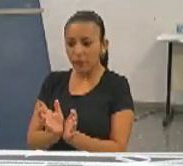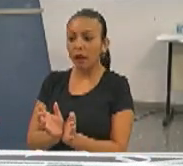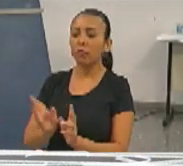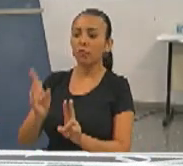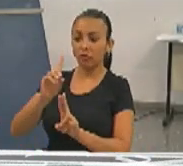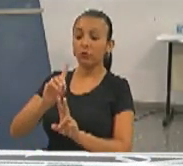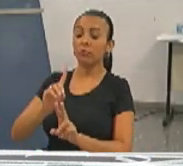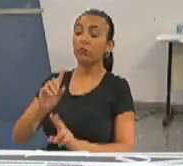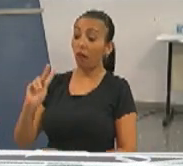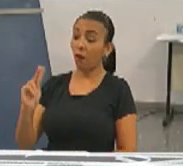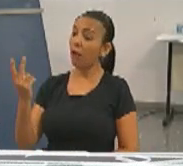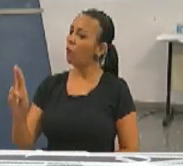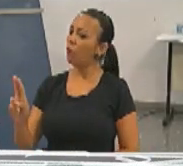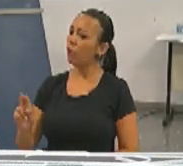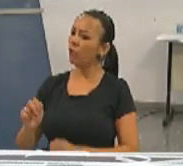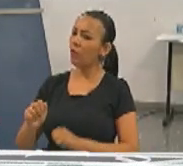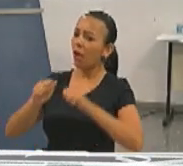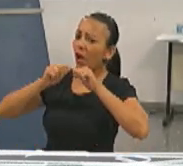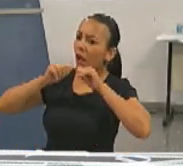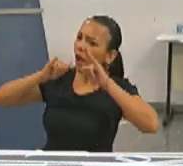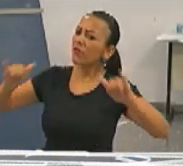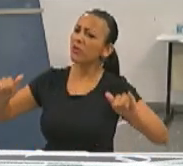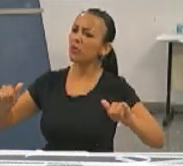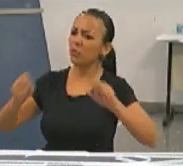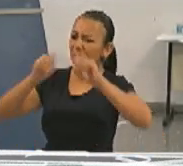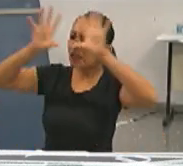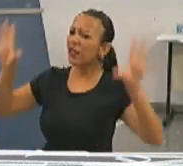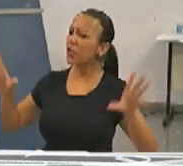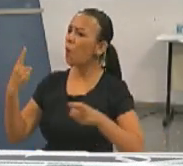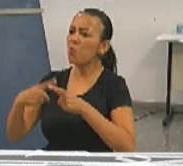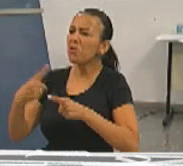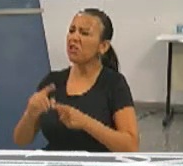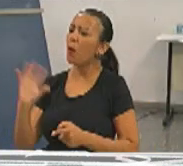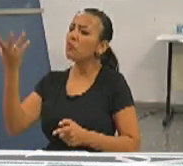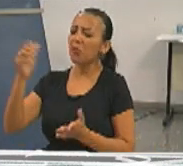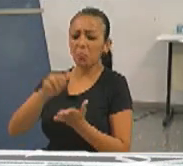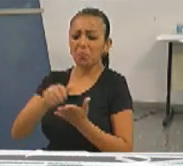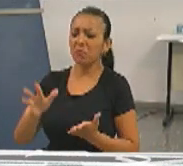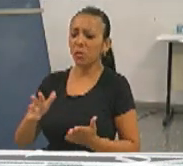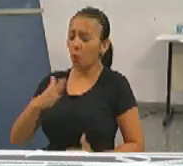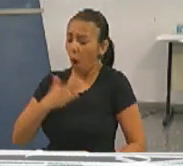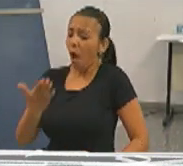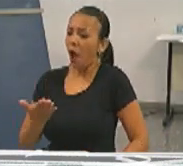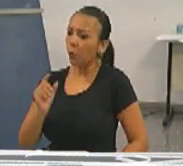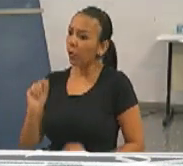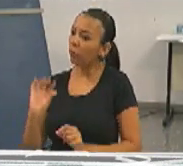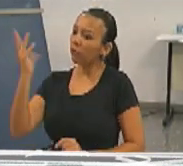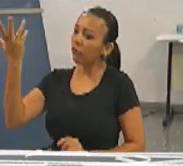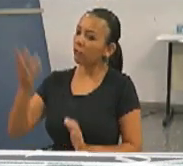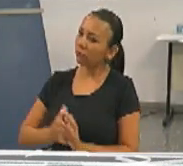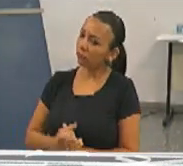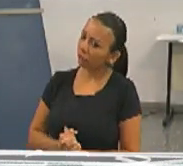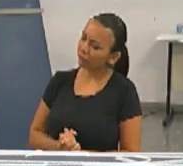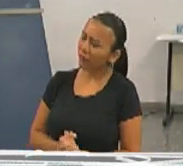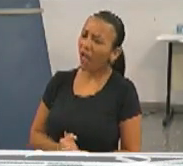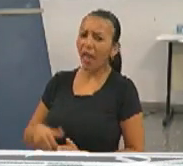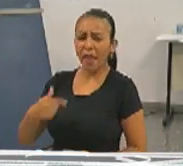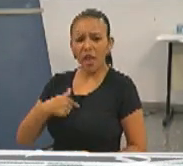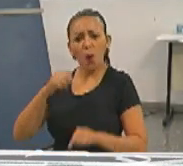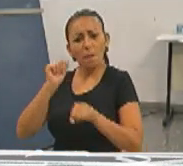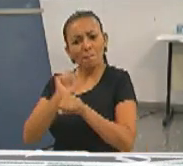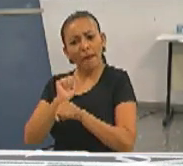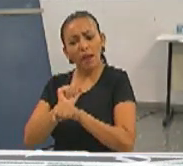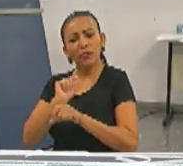não recebeu nenhum esclarecimento sobre essa decisão abrupta, que pegou todos de surpresa. O que eu espero de um